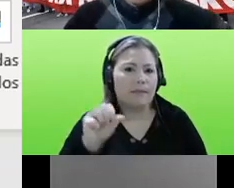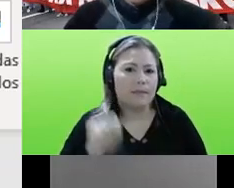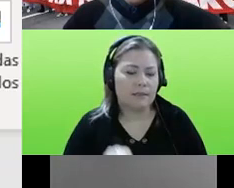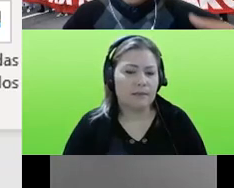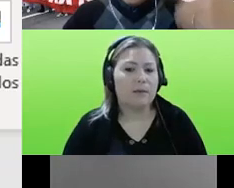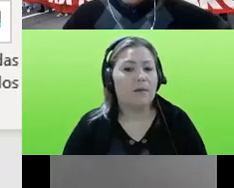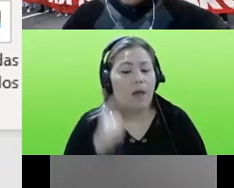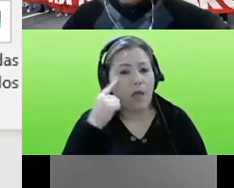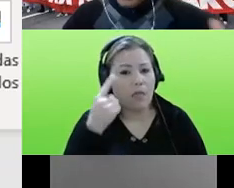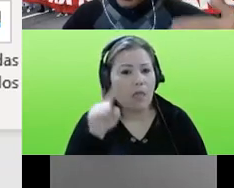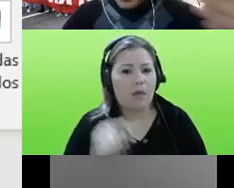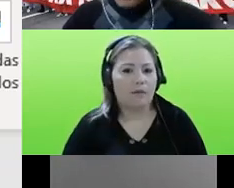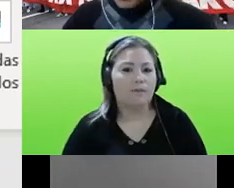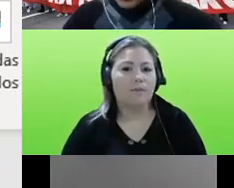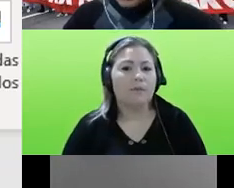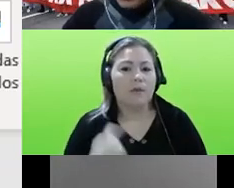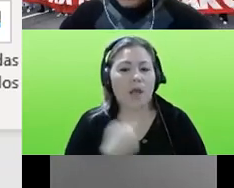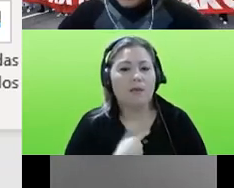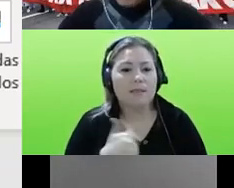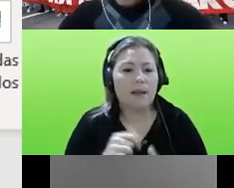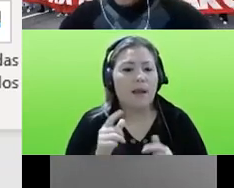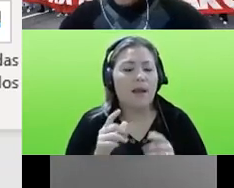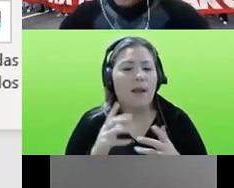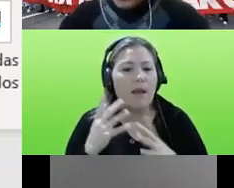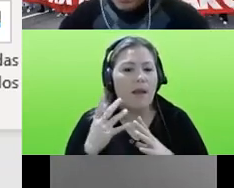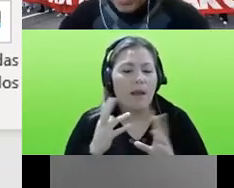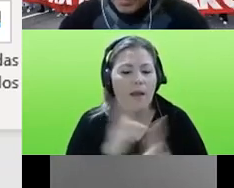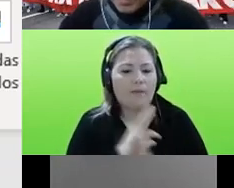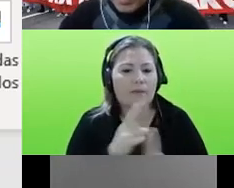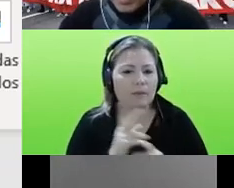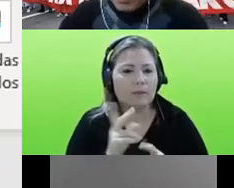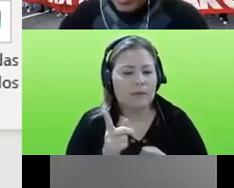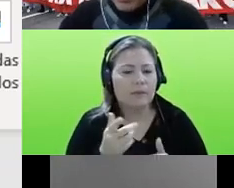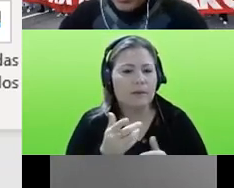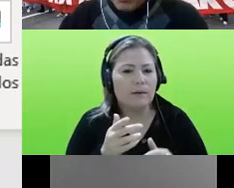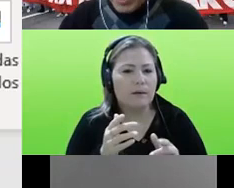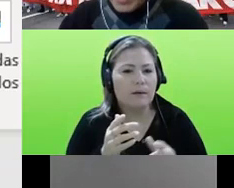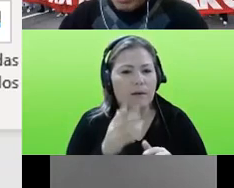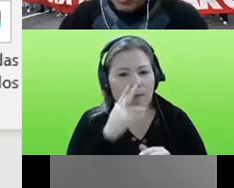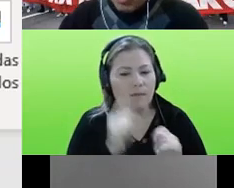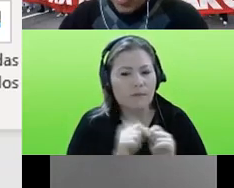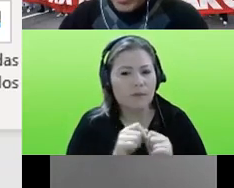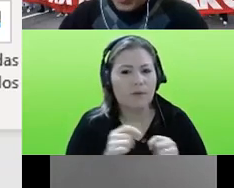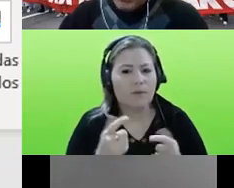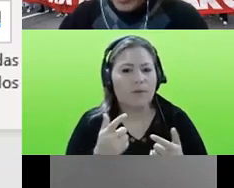aqui. Nós estamos revisando sempre aqui na dimensão do equilíbrio reflexivo amplo, Wide